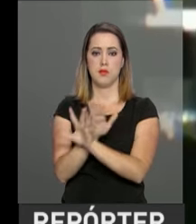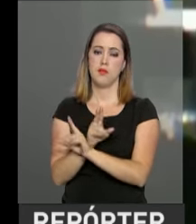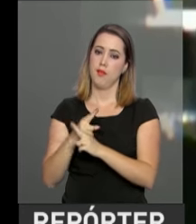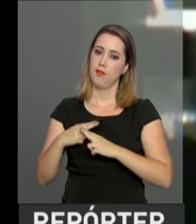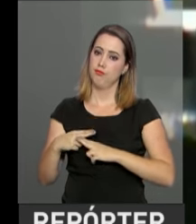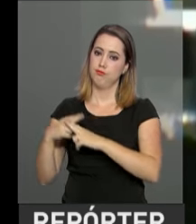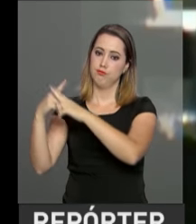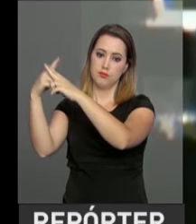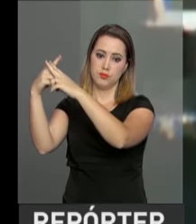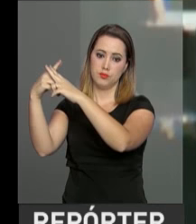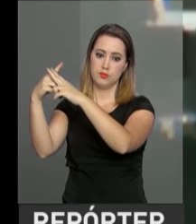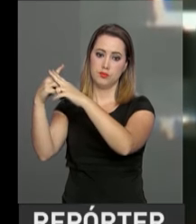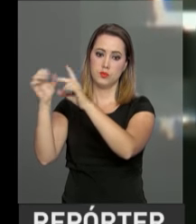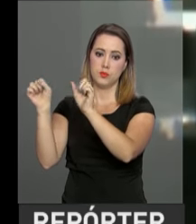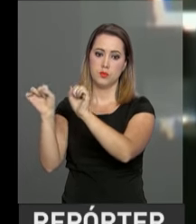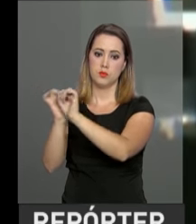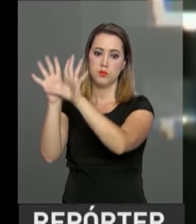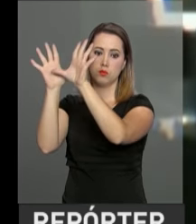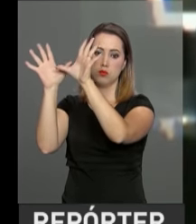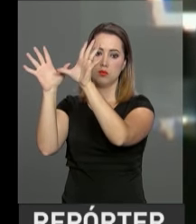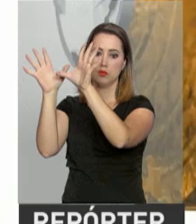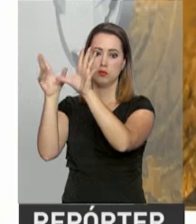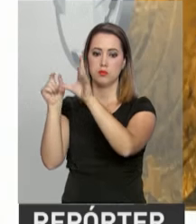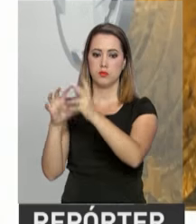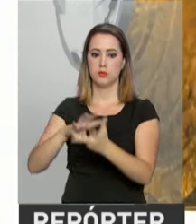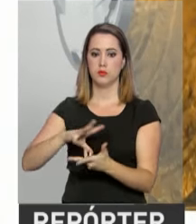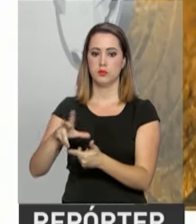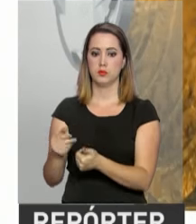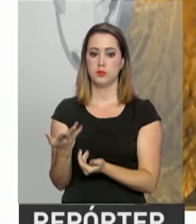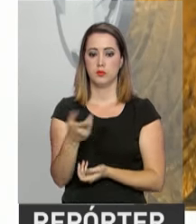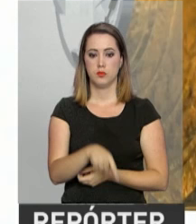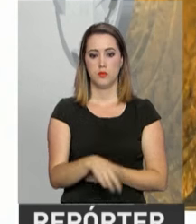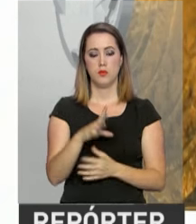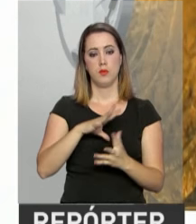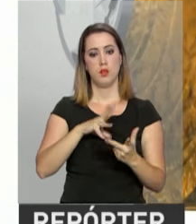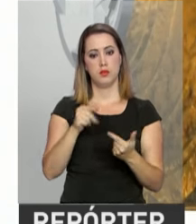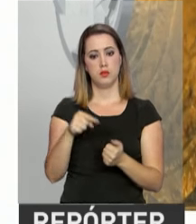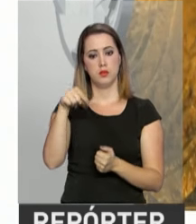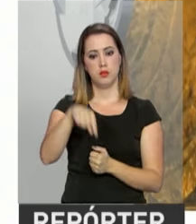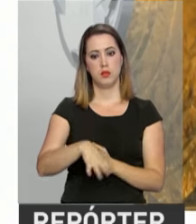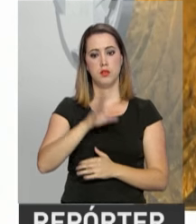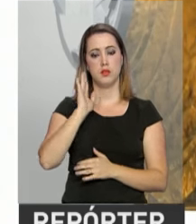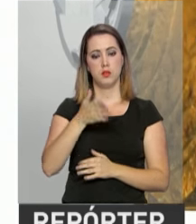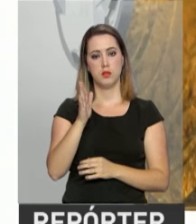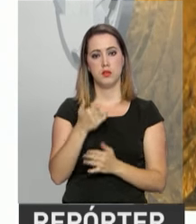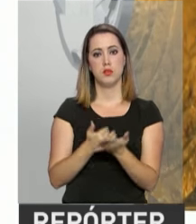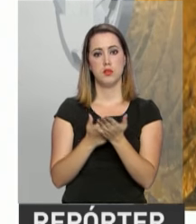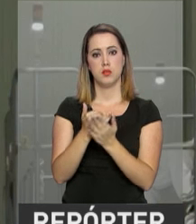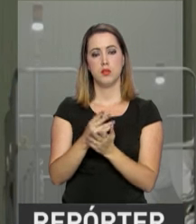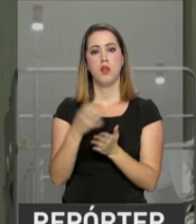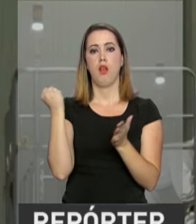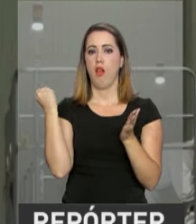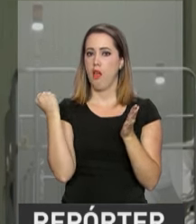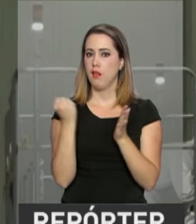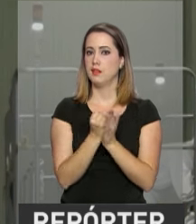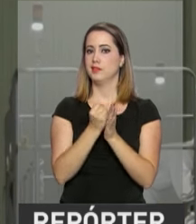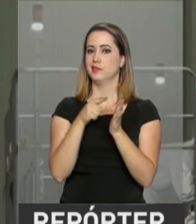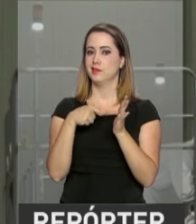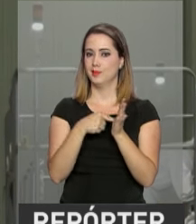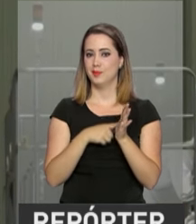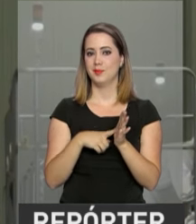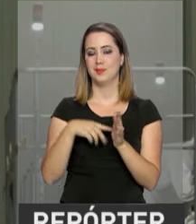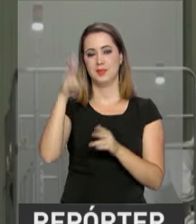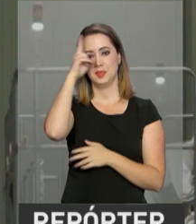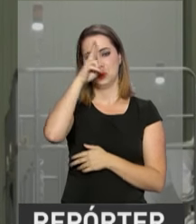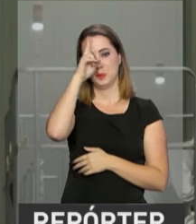sua missão e será desintegrado na atmosfera aqui na terra ele já está registrado na história do